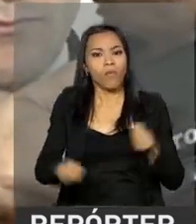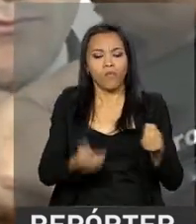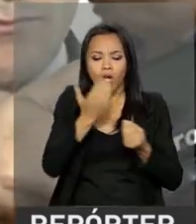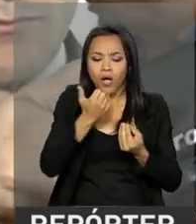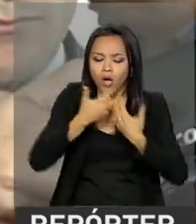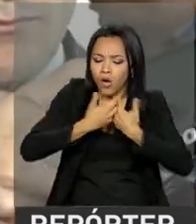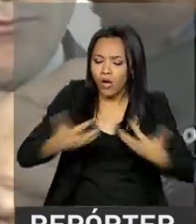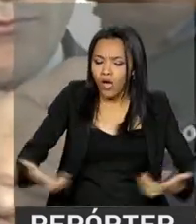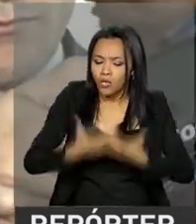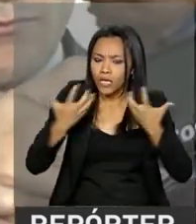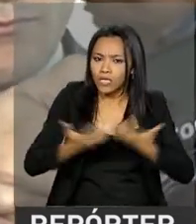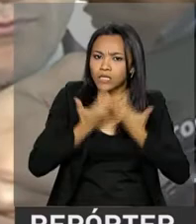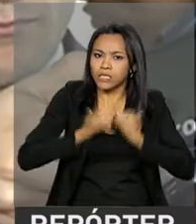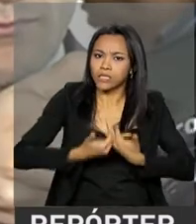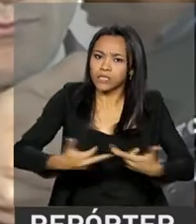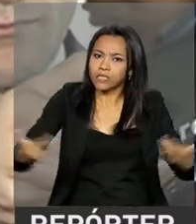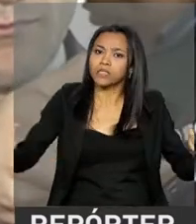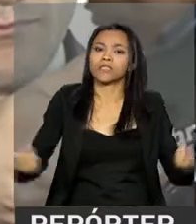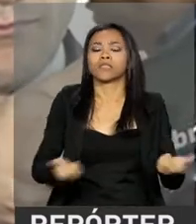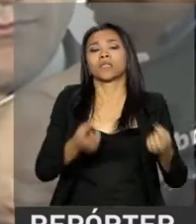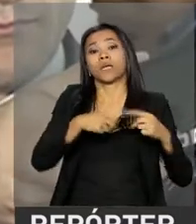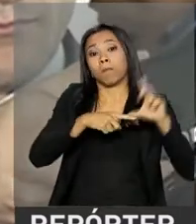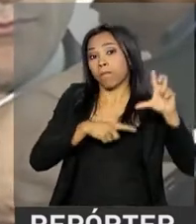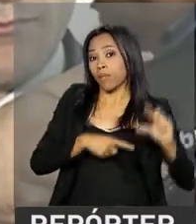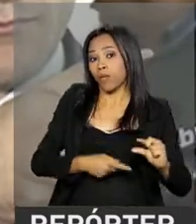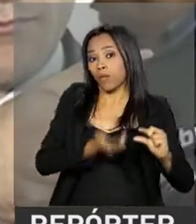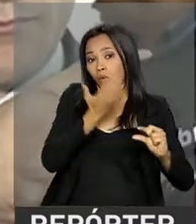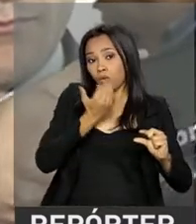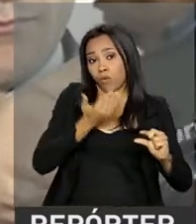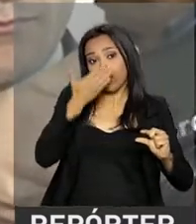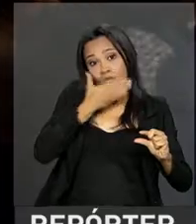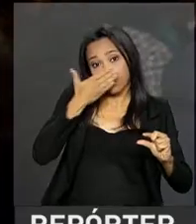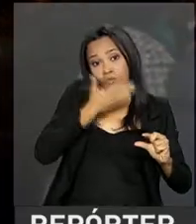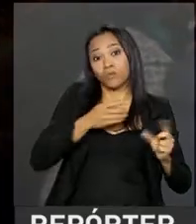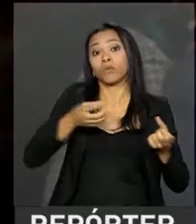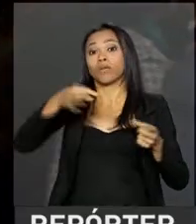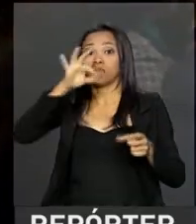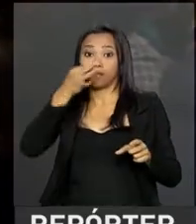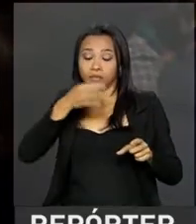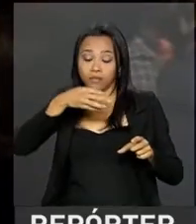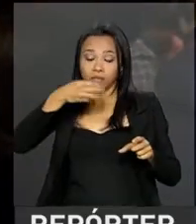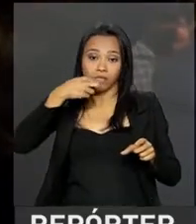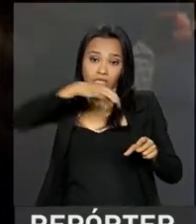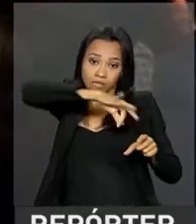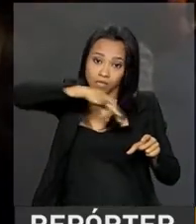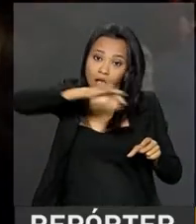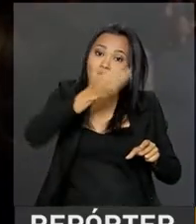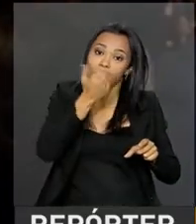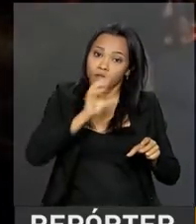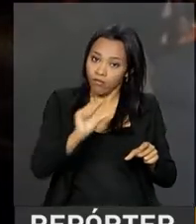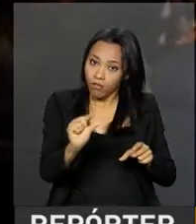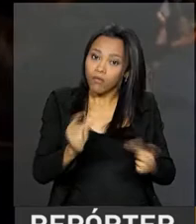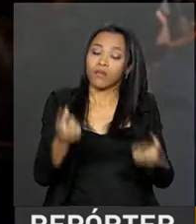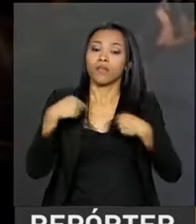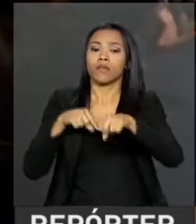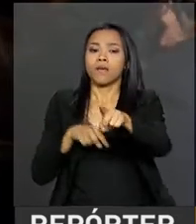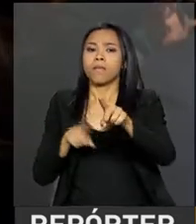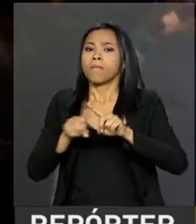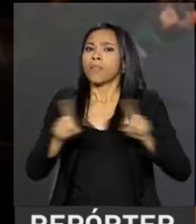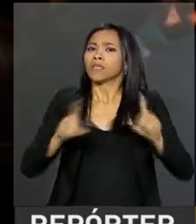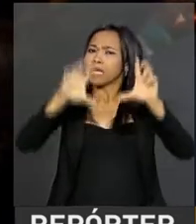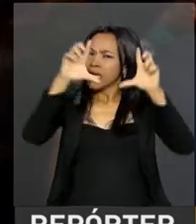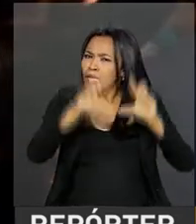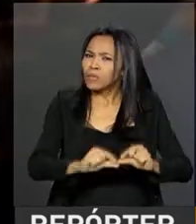e hortaliças maior, ao consumo menor de açúcar e sal. Mas não há mágica. Embora reduzir o consumo excessivo